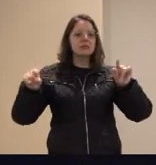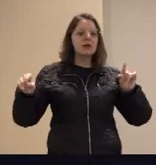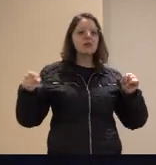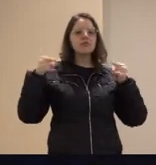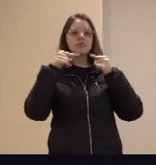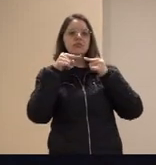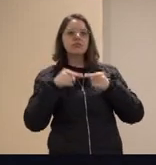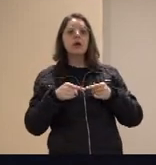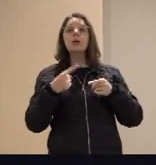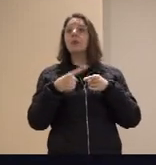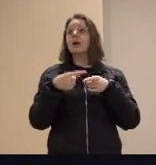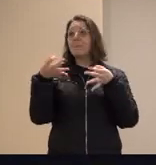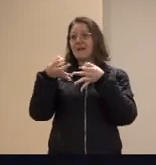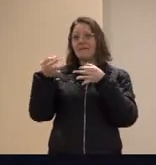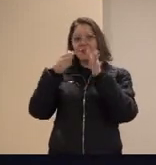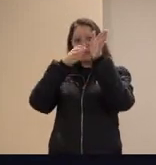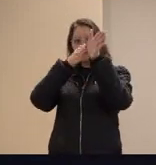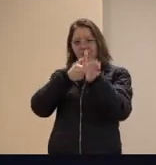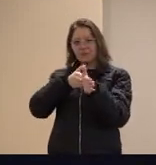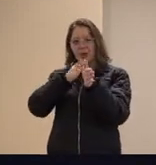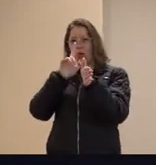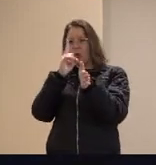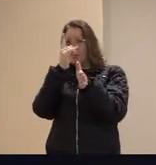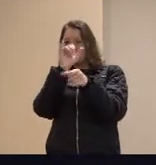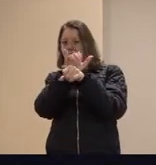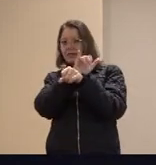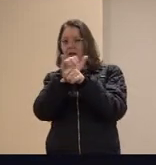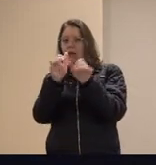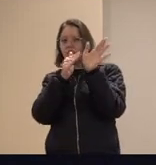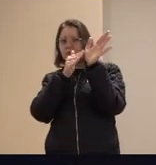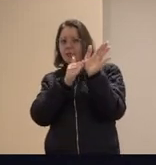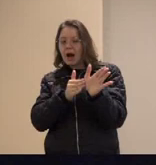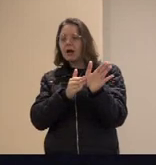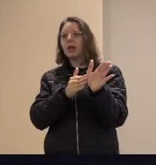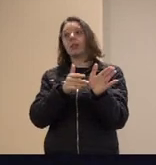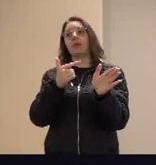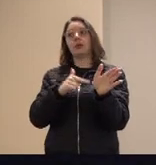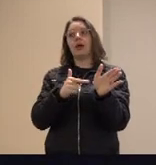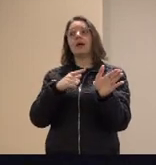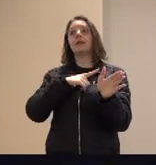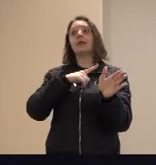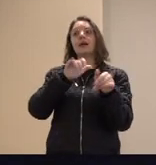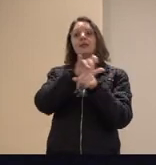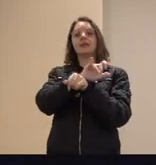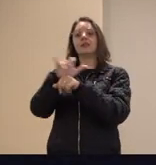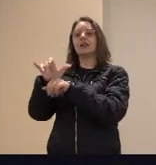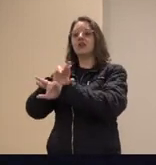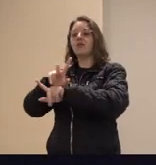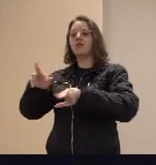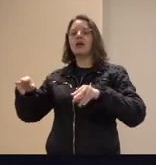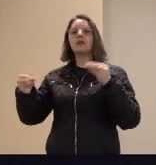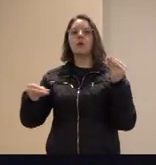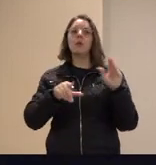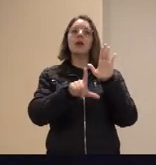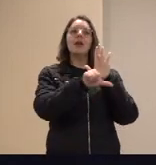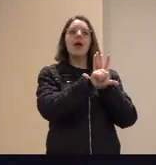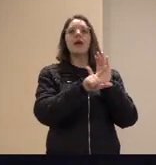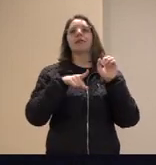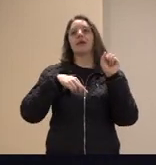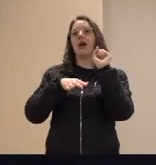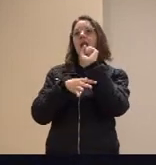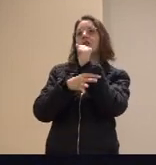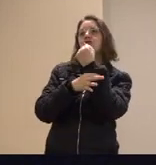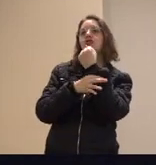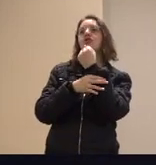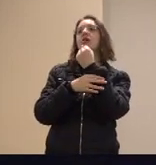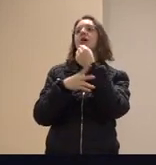uma receita pronta, né? Não existe receita pronta para isso, mas existem leis, existem as garantias que estão